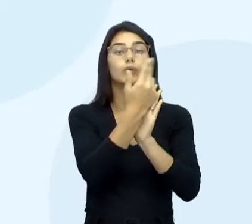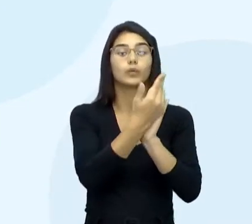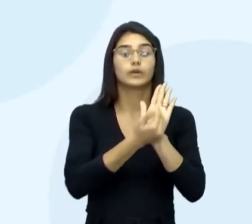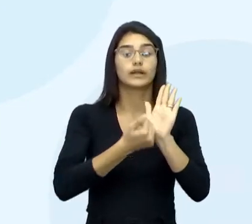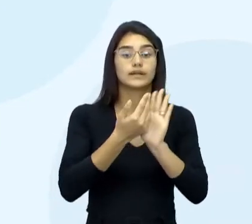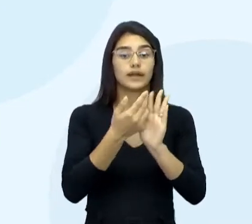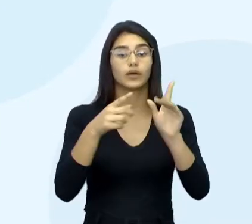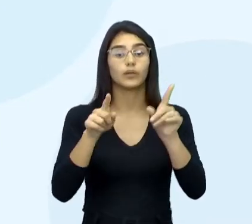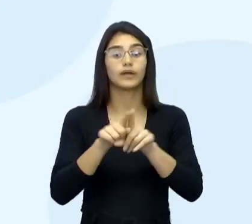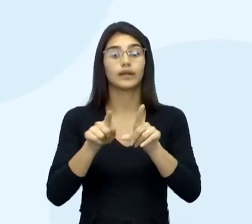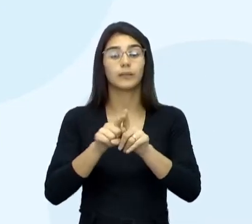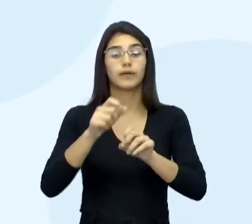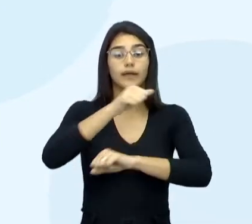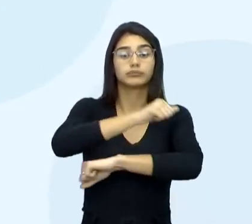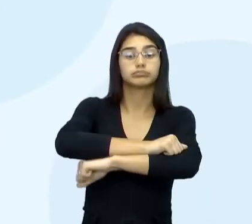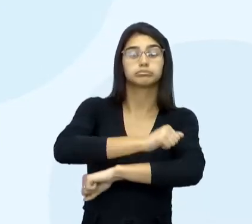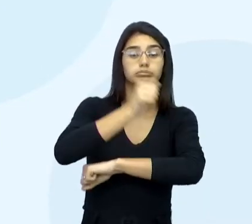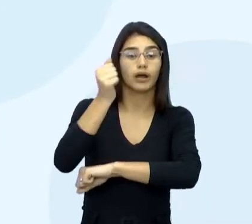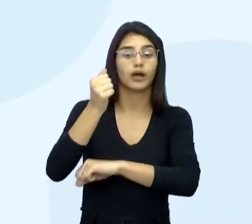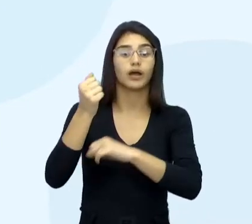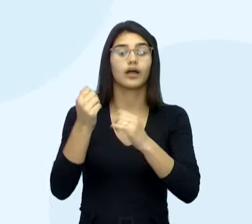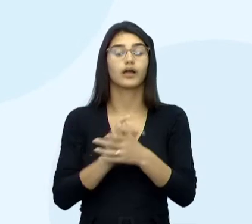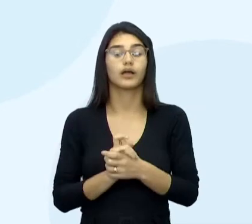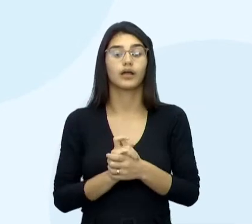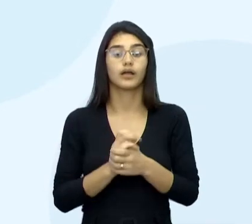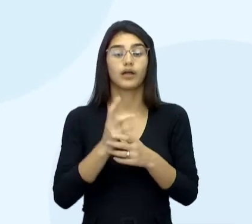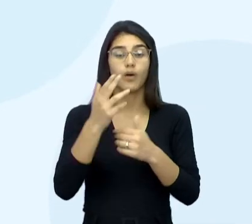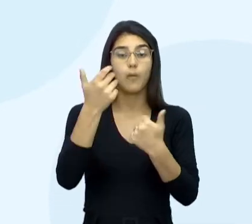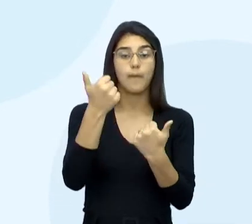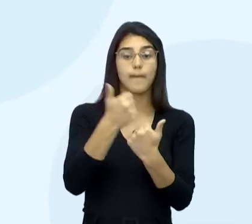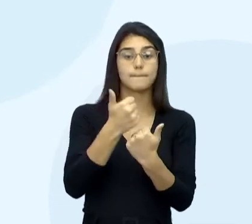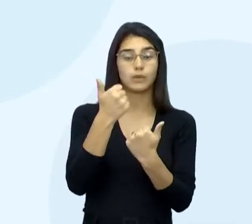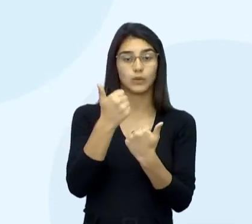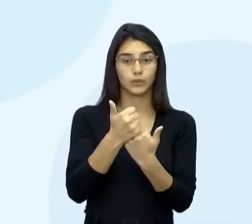e essa alavanca por um ponto aqui de apoio,